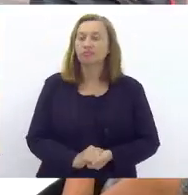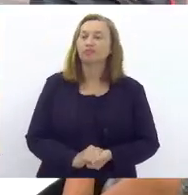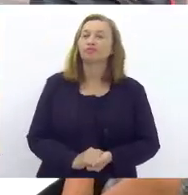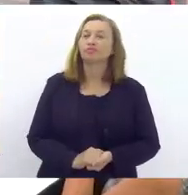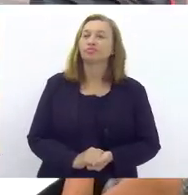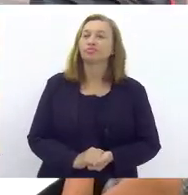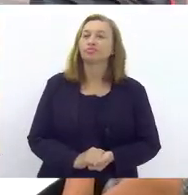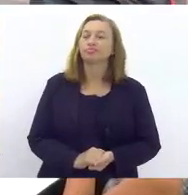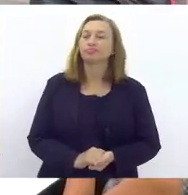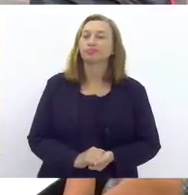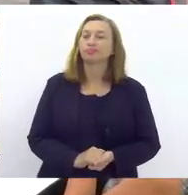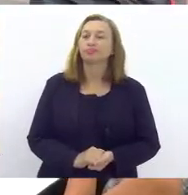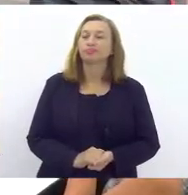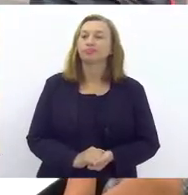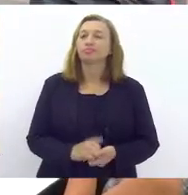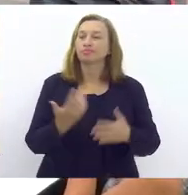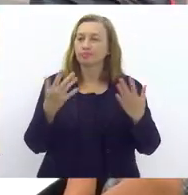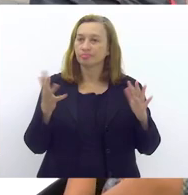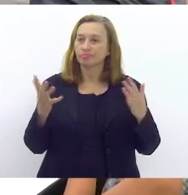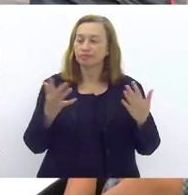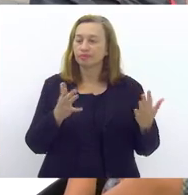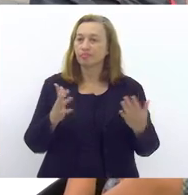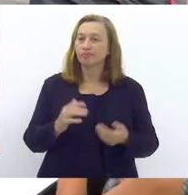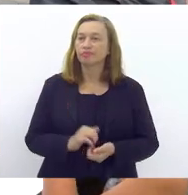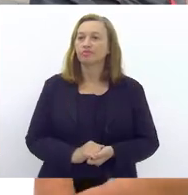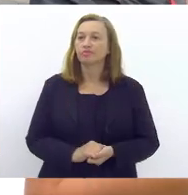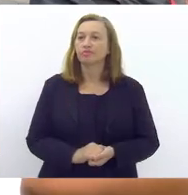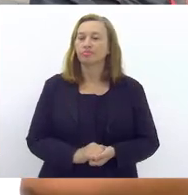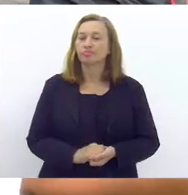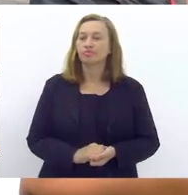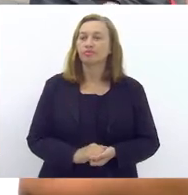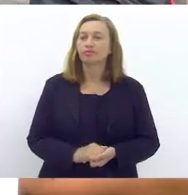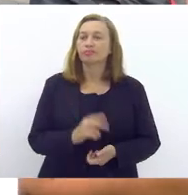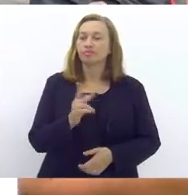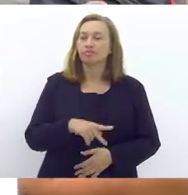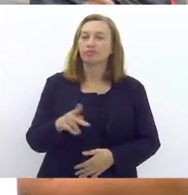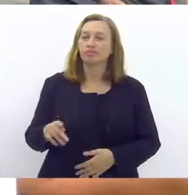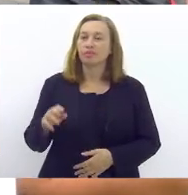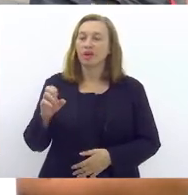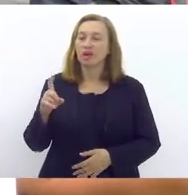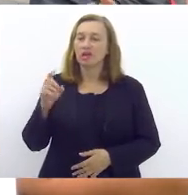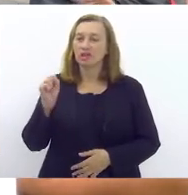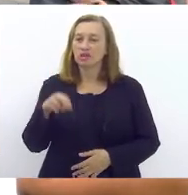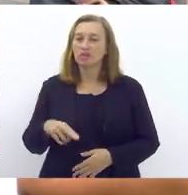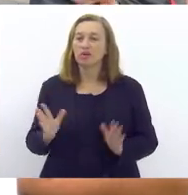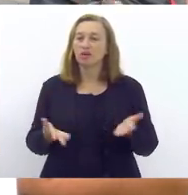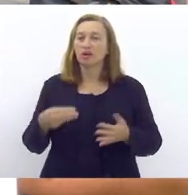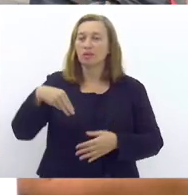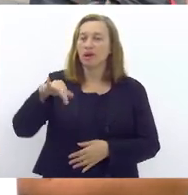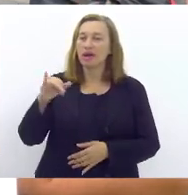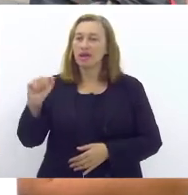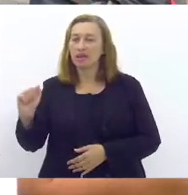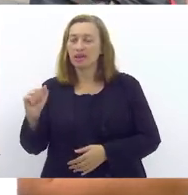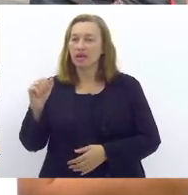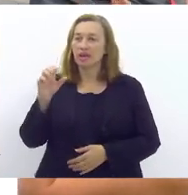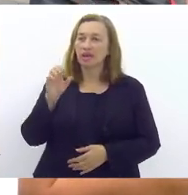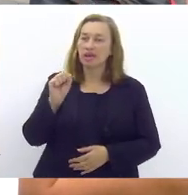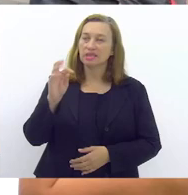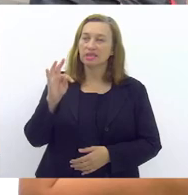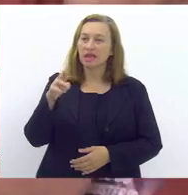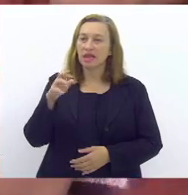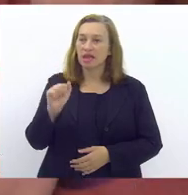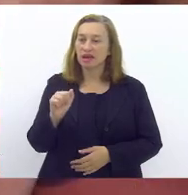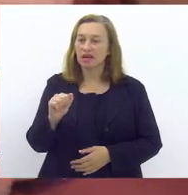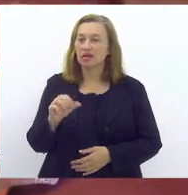obrigado. Muito obrigado, professor Elcio. Eu passo a palavra agora para Maria Estela, coordenadora geral